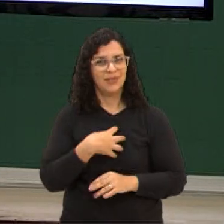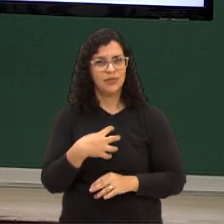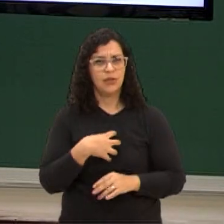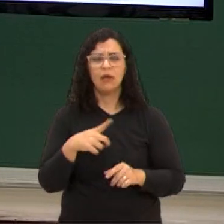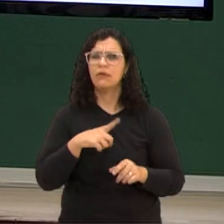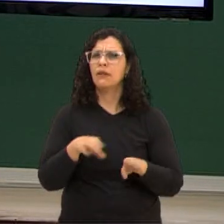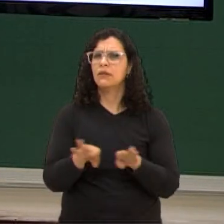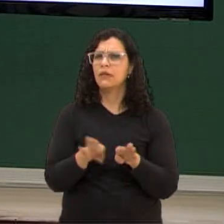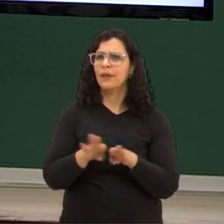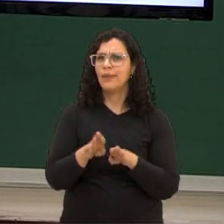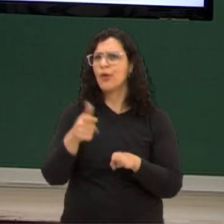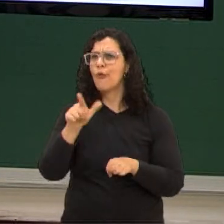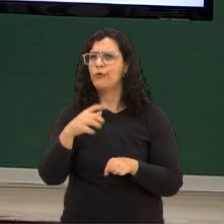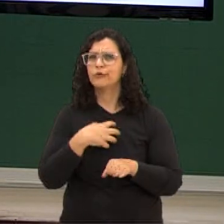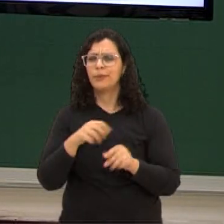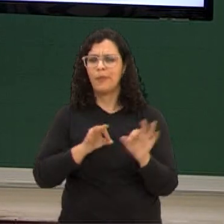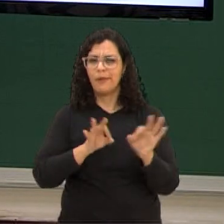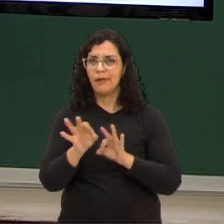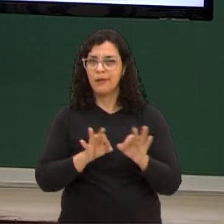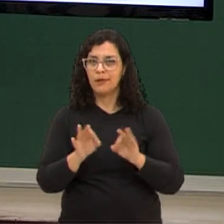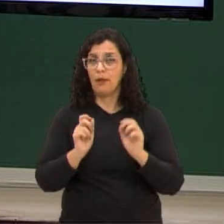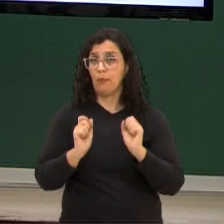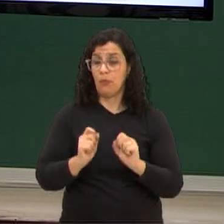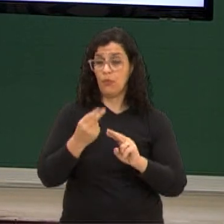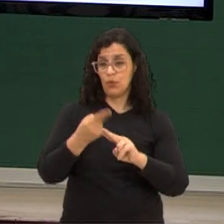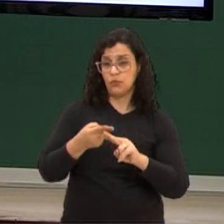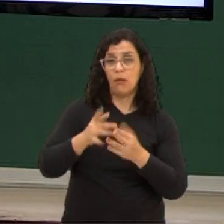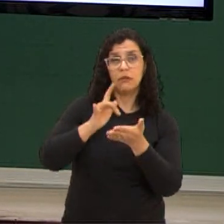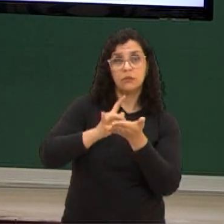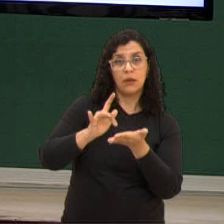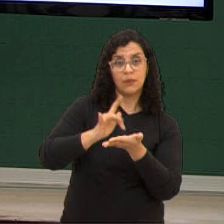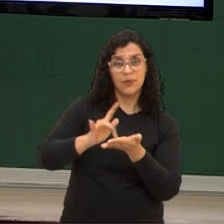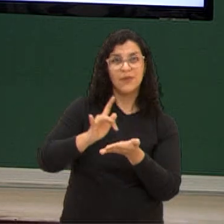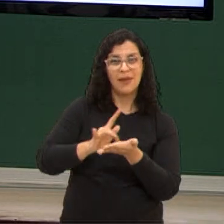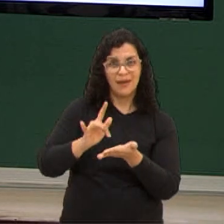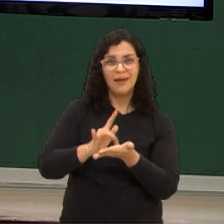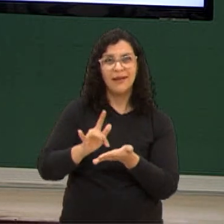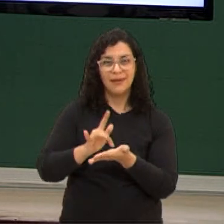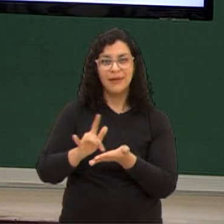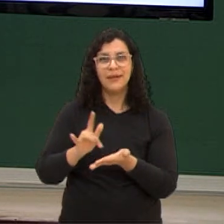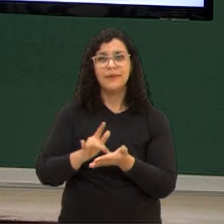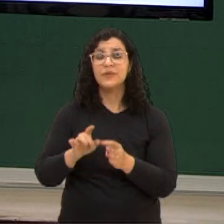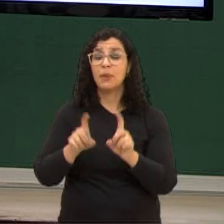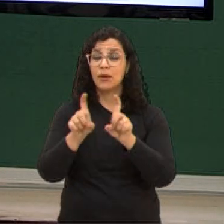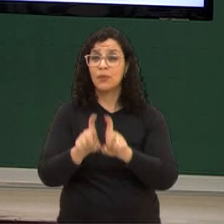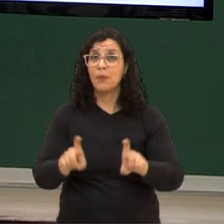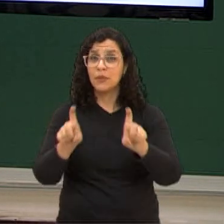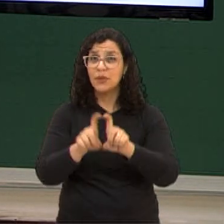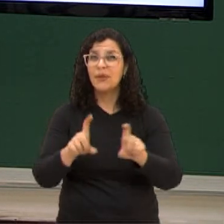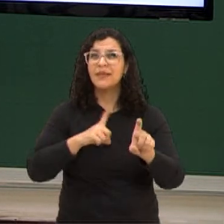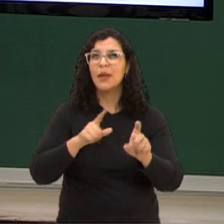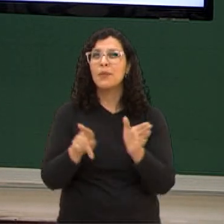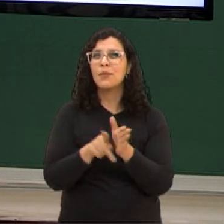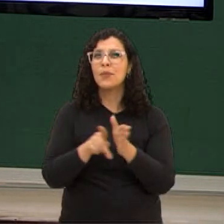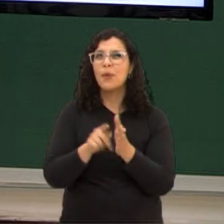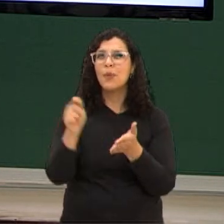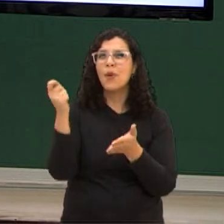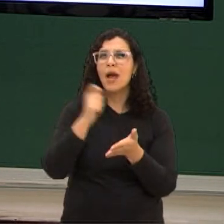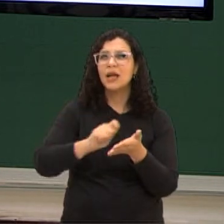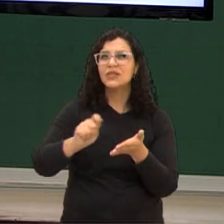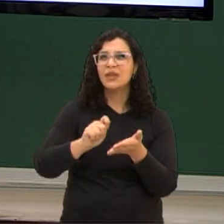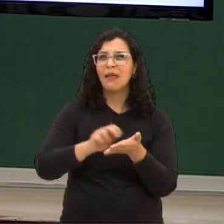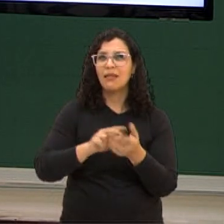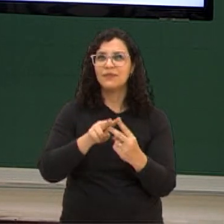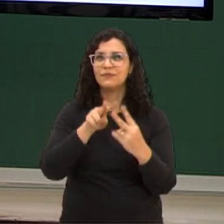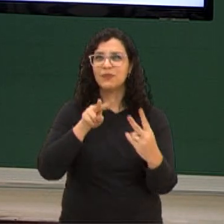tem outras formas de organização. Nos seus celulares, nos seus telefones e nos seus computadores tem as agendas